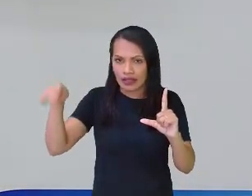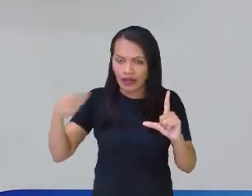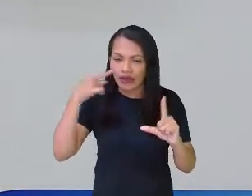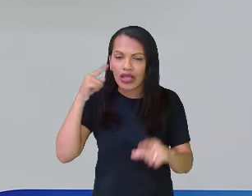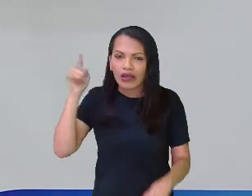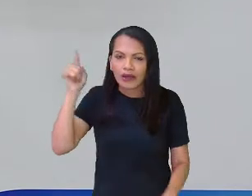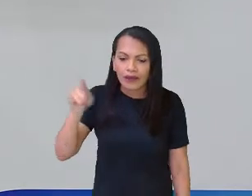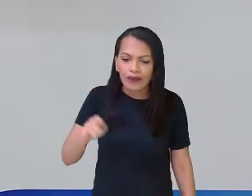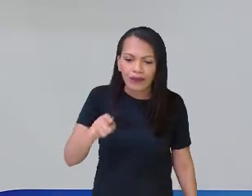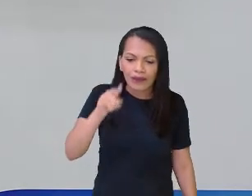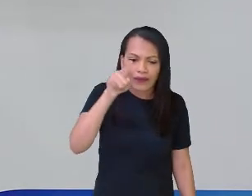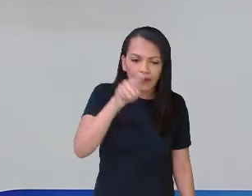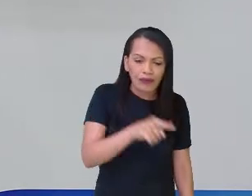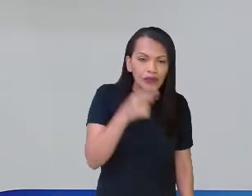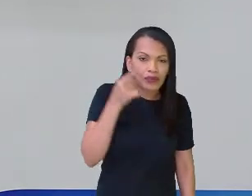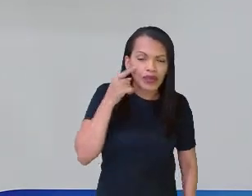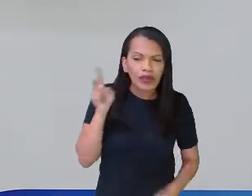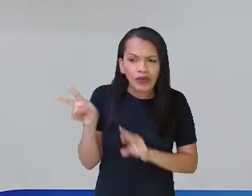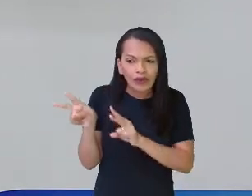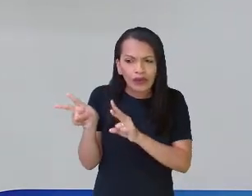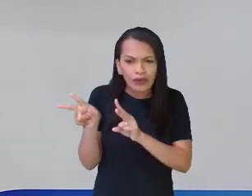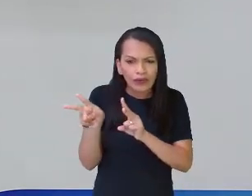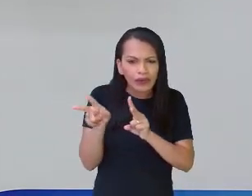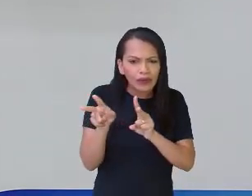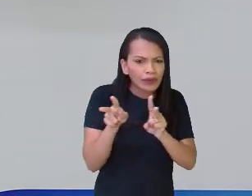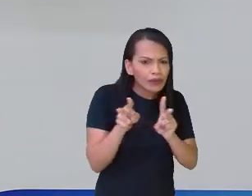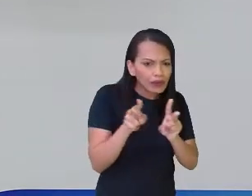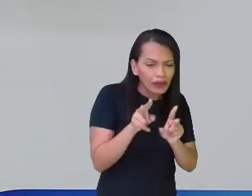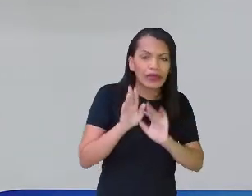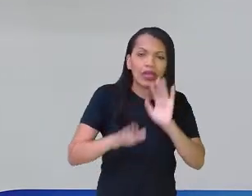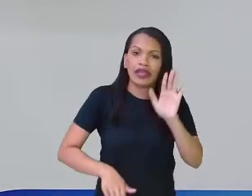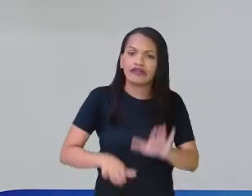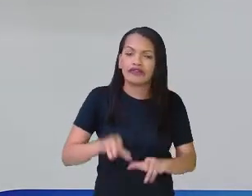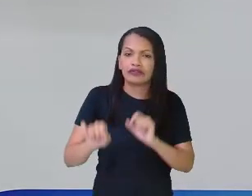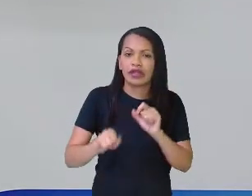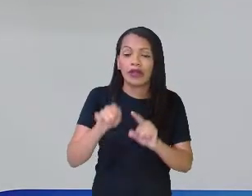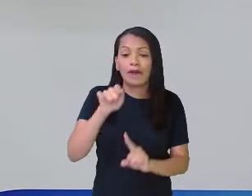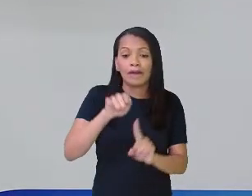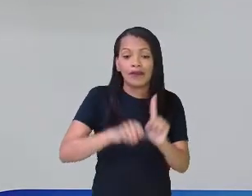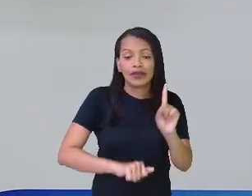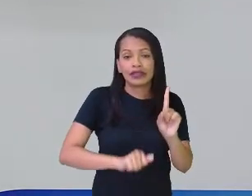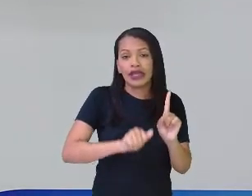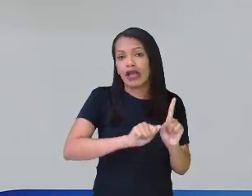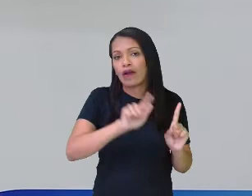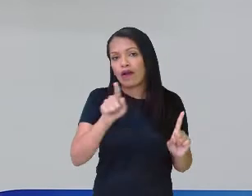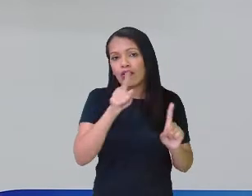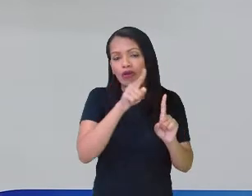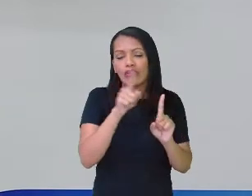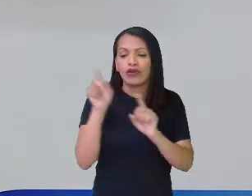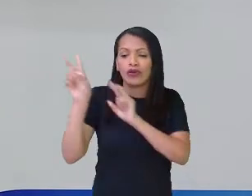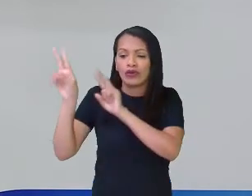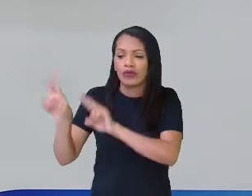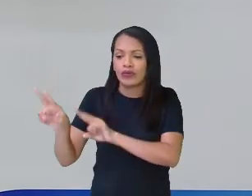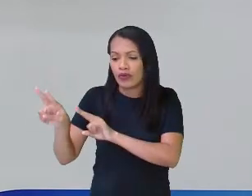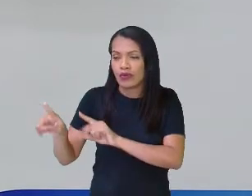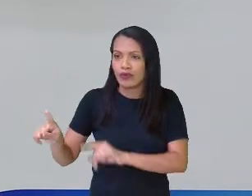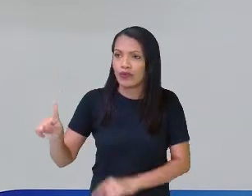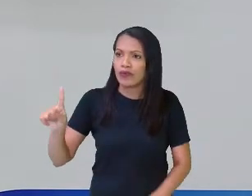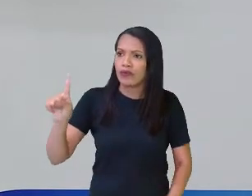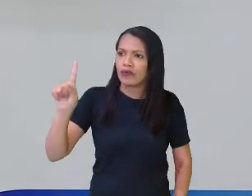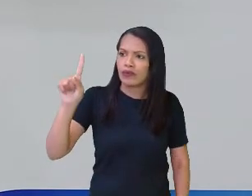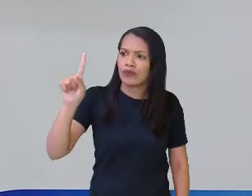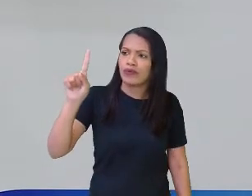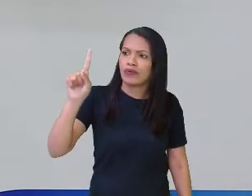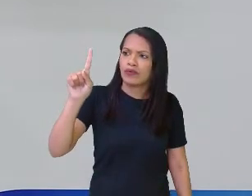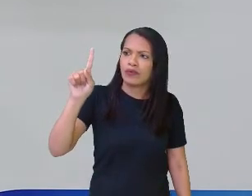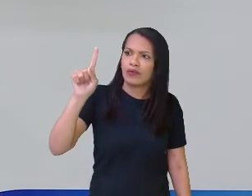dados. No mês de agosto, o candidato está dessa forma. No mês de setembro, como é que será? Então, essa